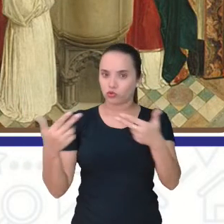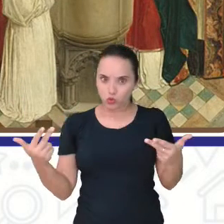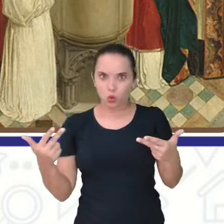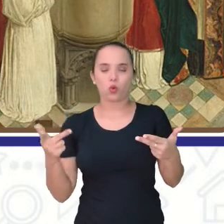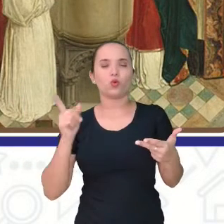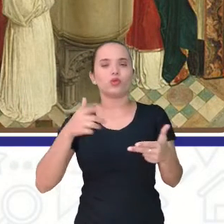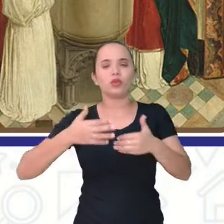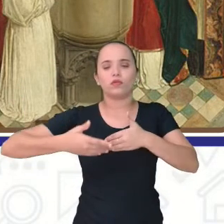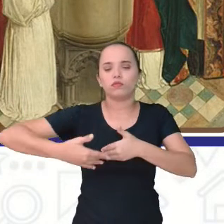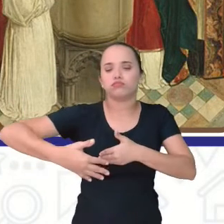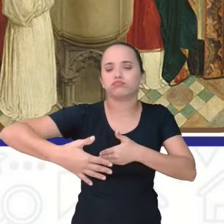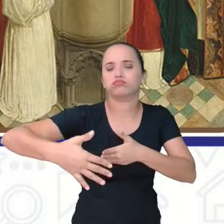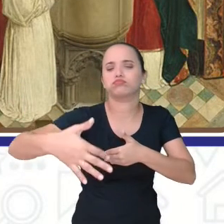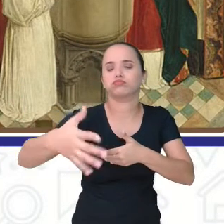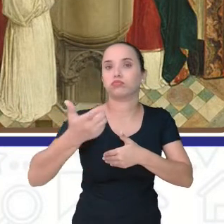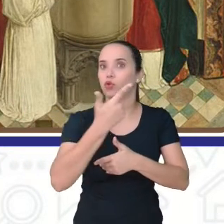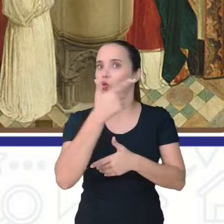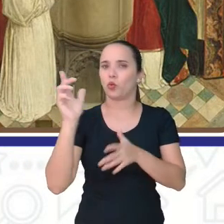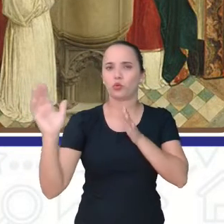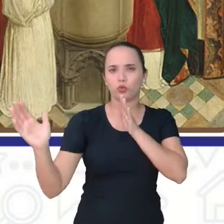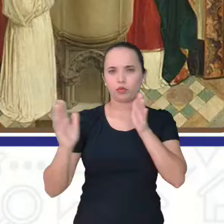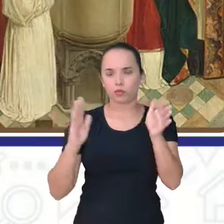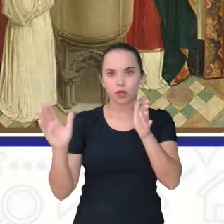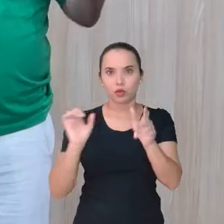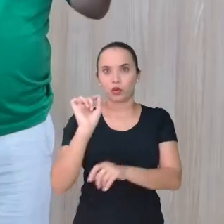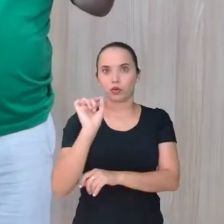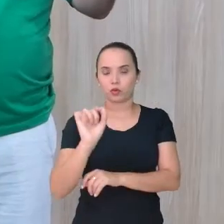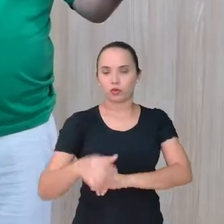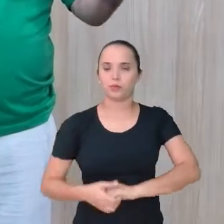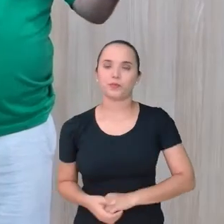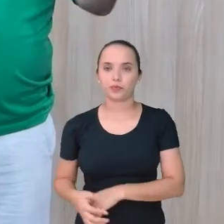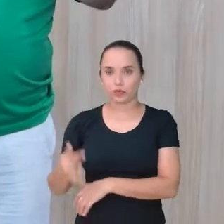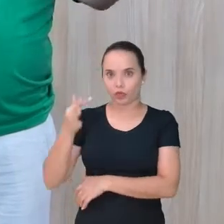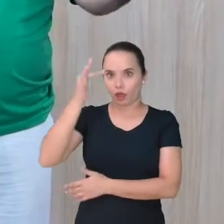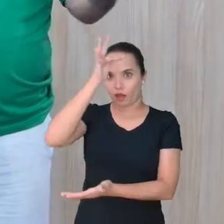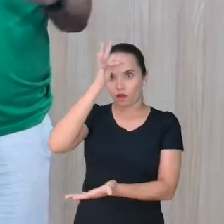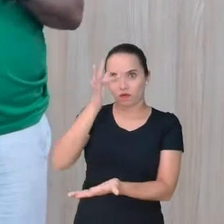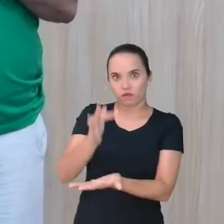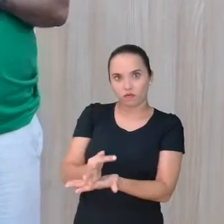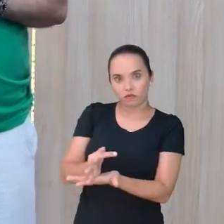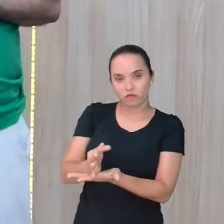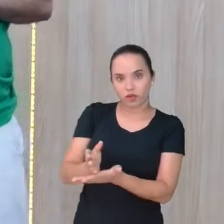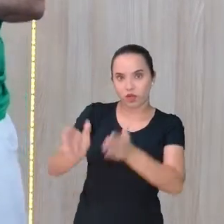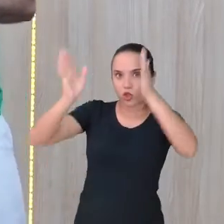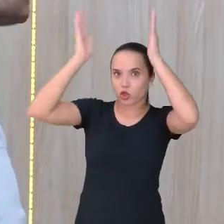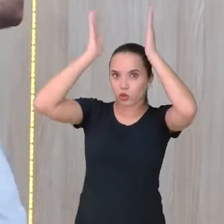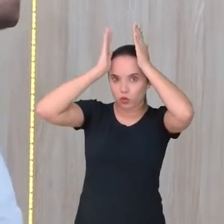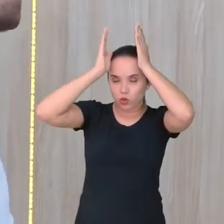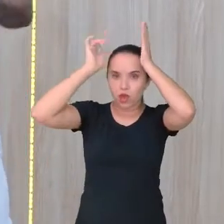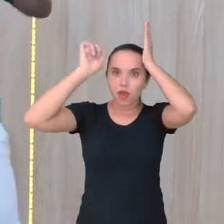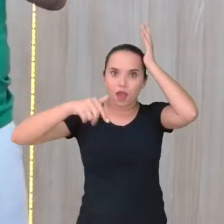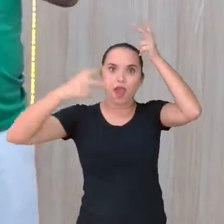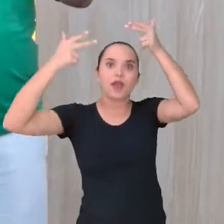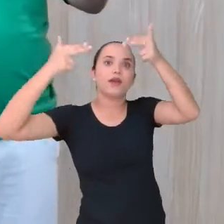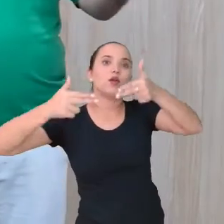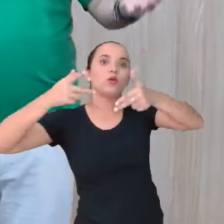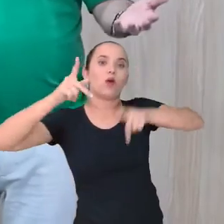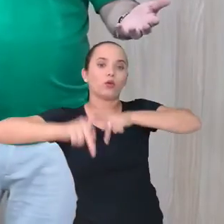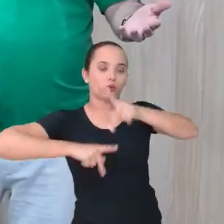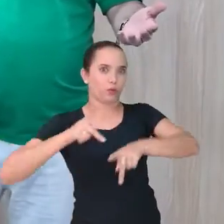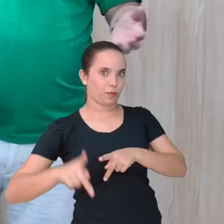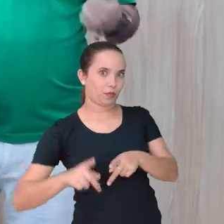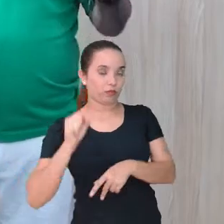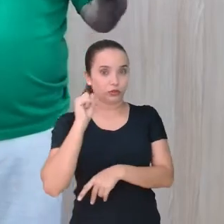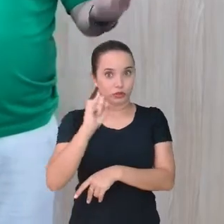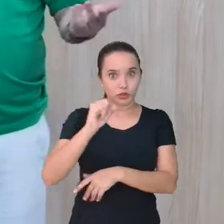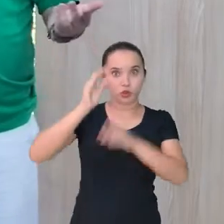longo da Idade Média e em outros períodos, né, que era o seguinte: a fé do rei é a fé do povo. Um rei se